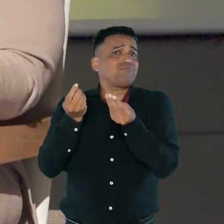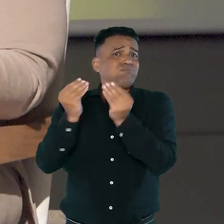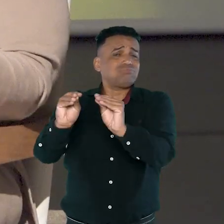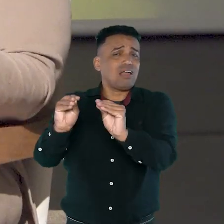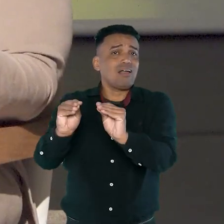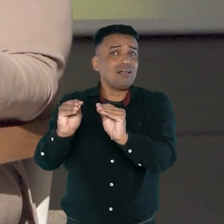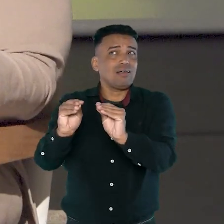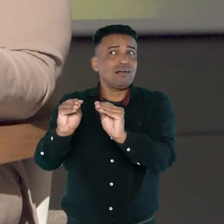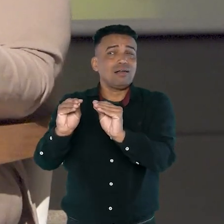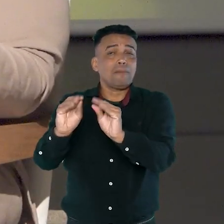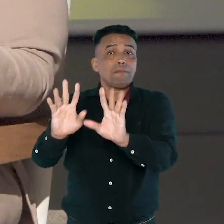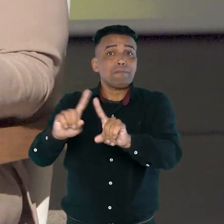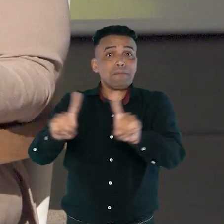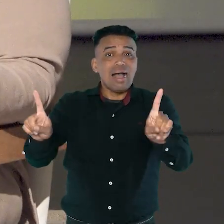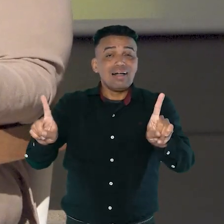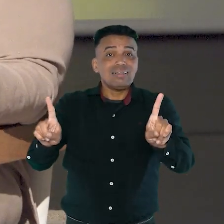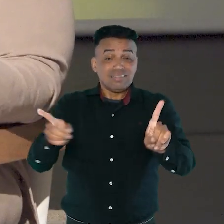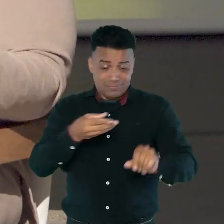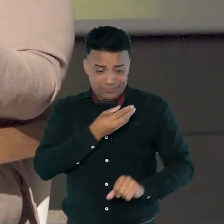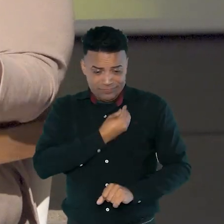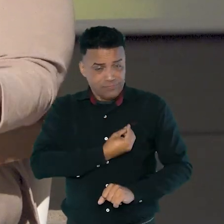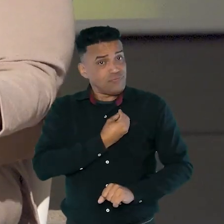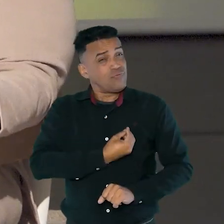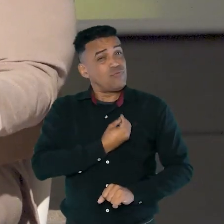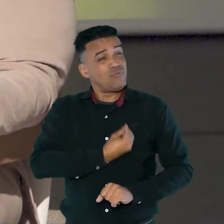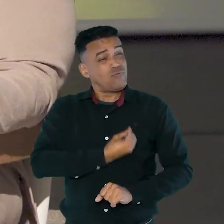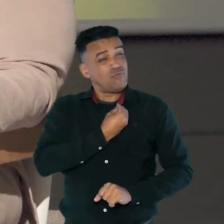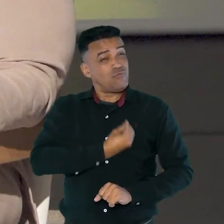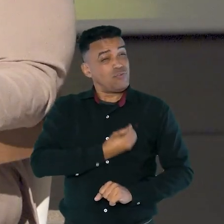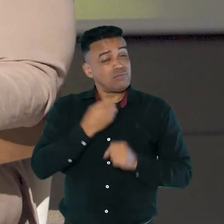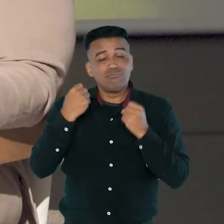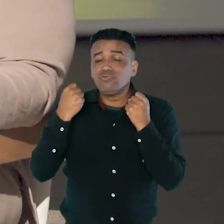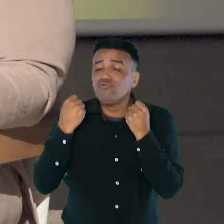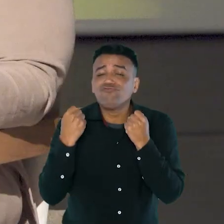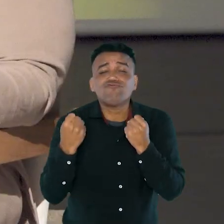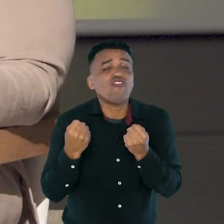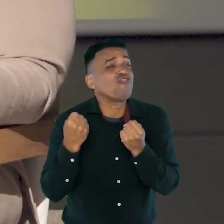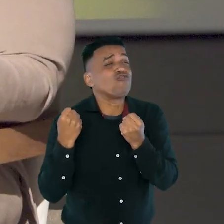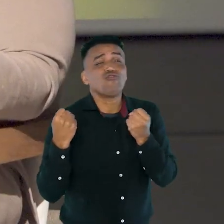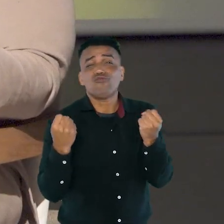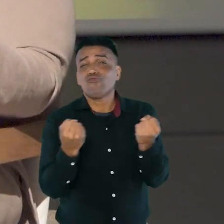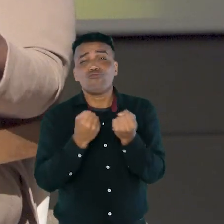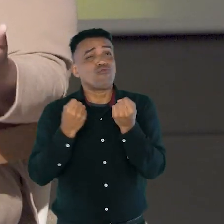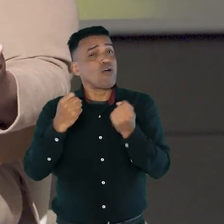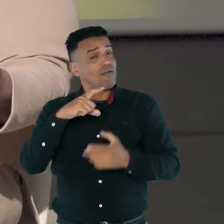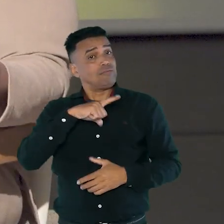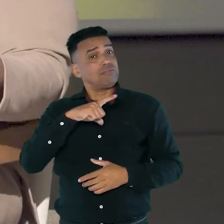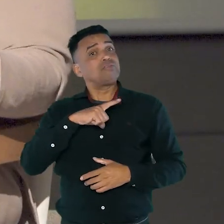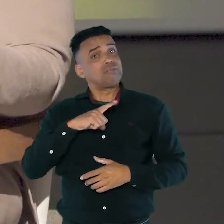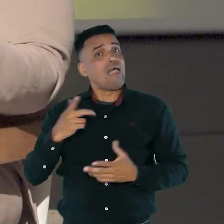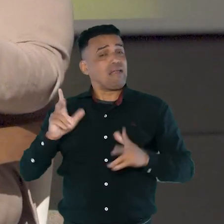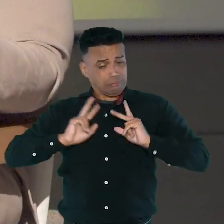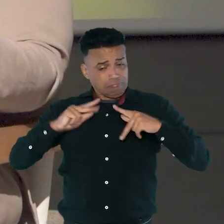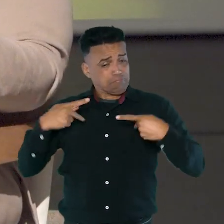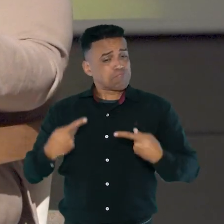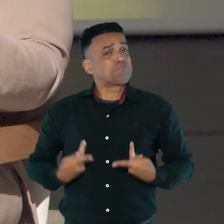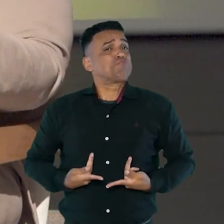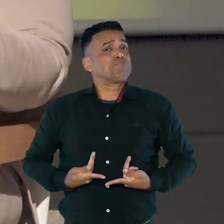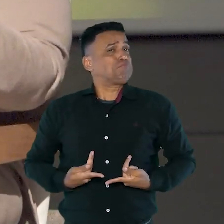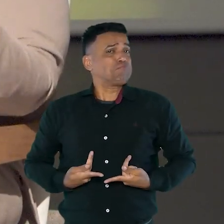a biodiversidade está viva, né, e ativa. Então, acho que a gente tem recursos humanos